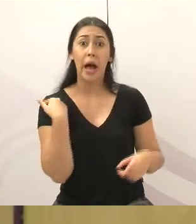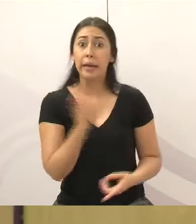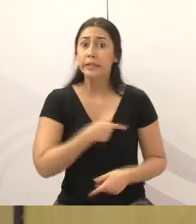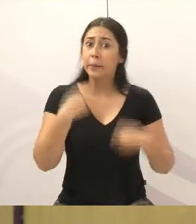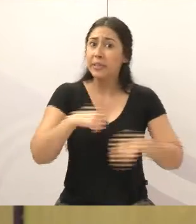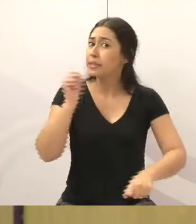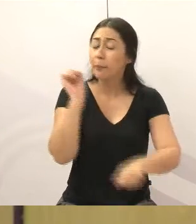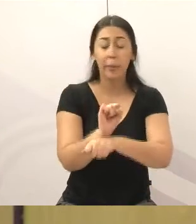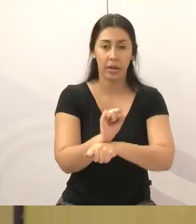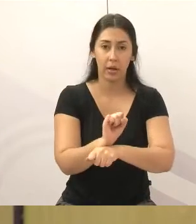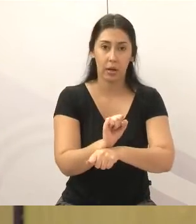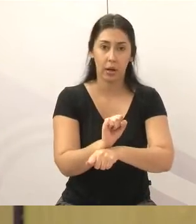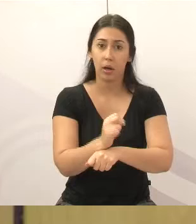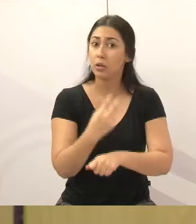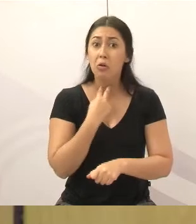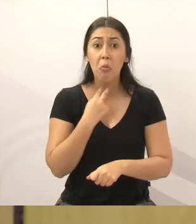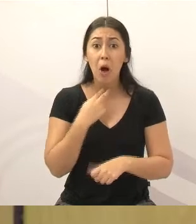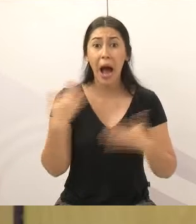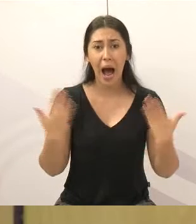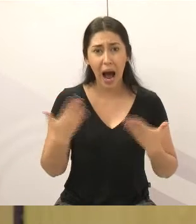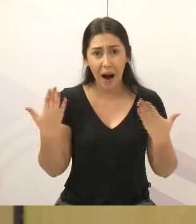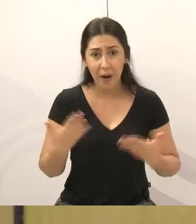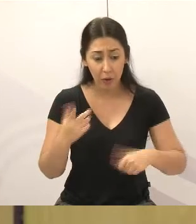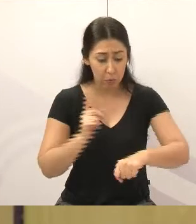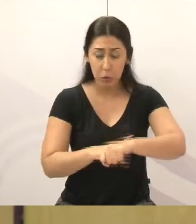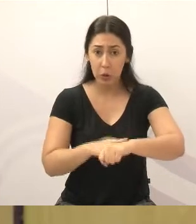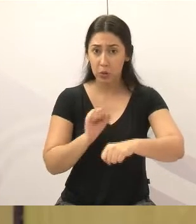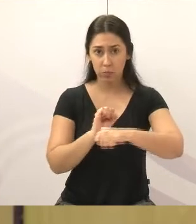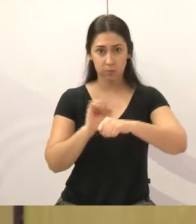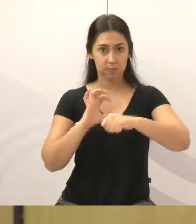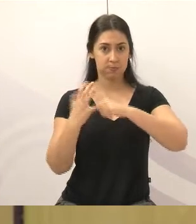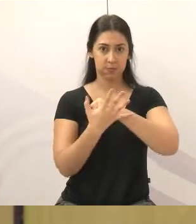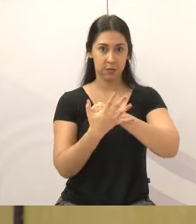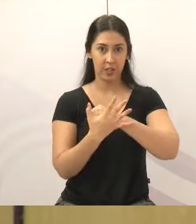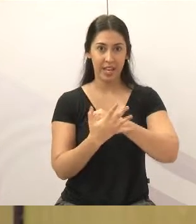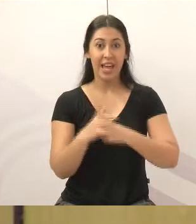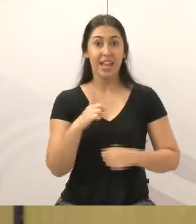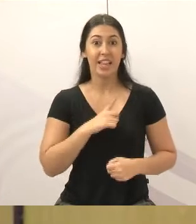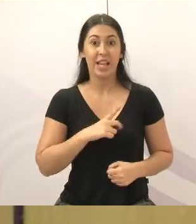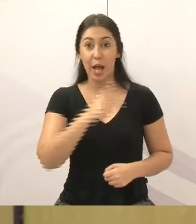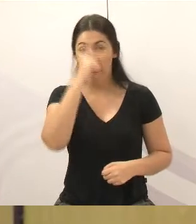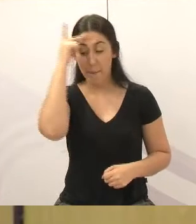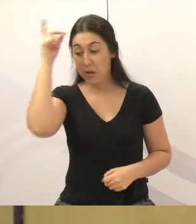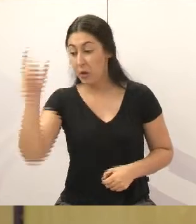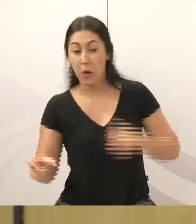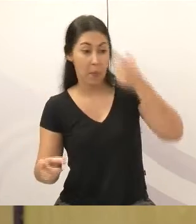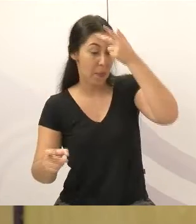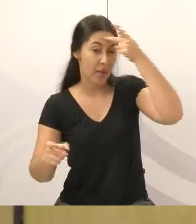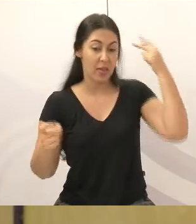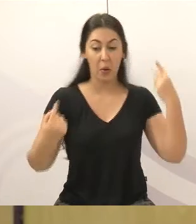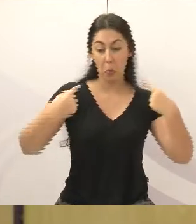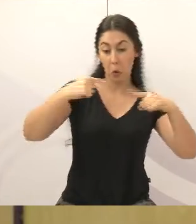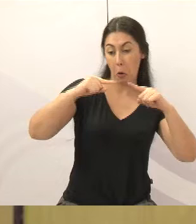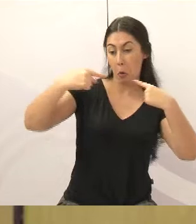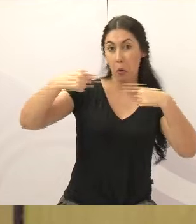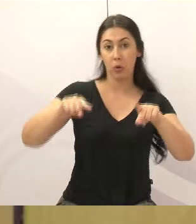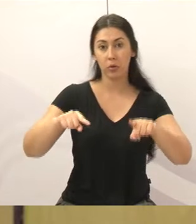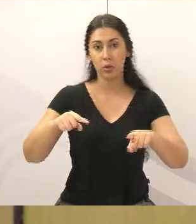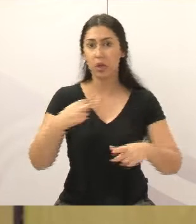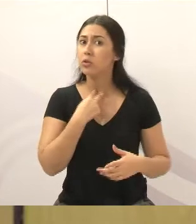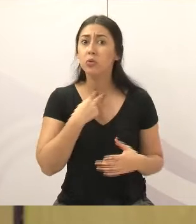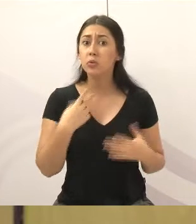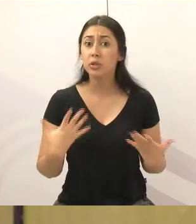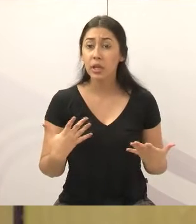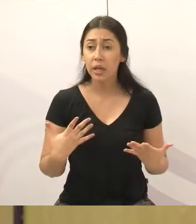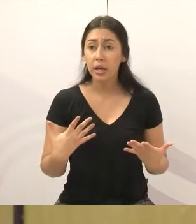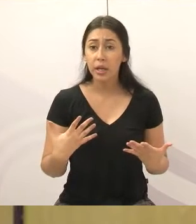com isso. Nesse momento de Covid-19, não tem esse negócio de esquerda, direita, situação, oposição. Não